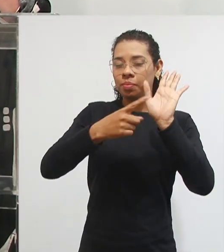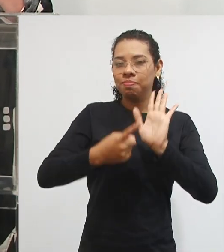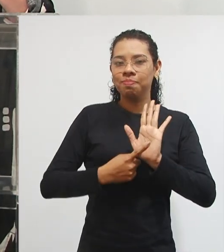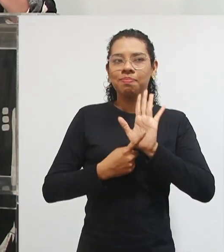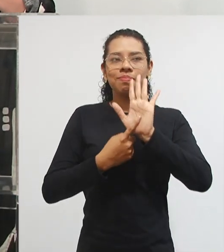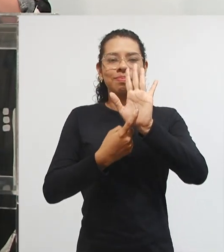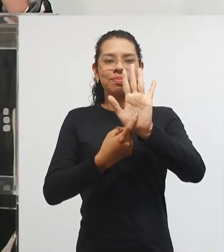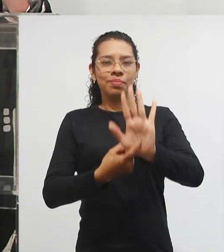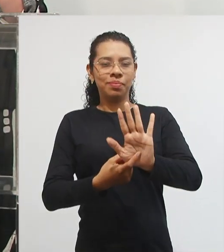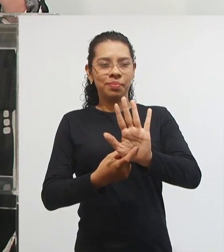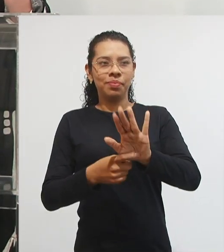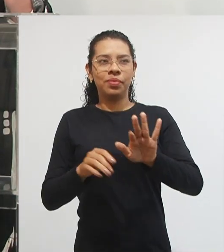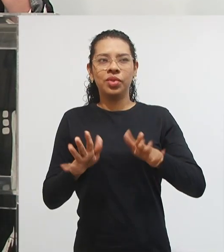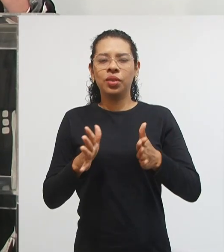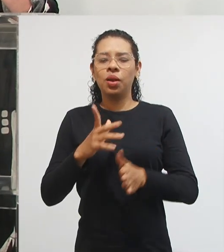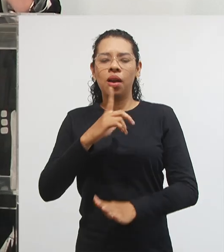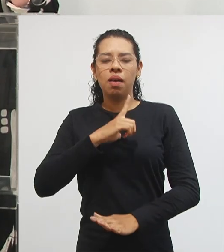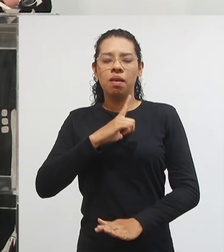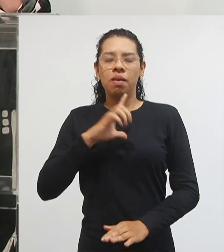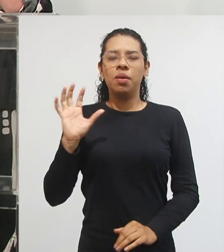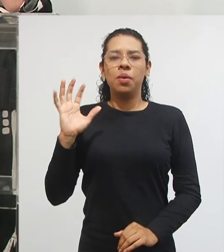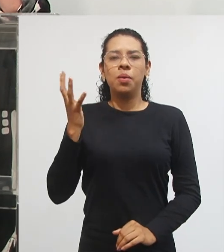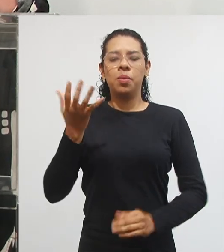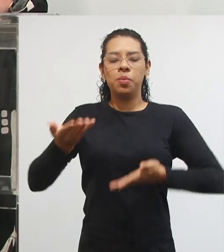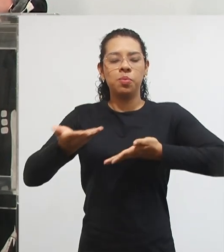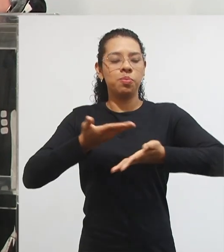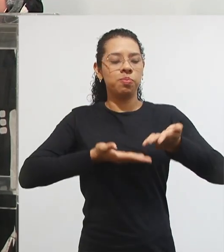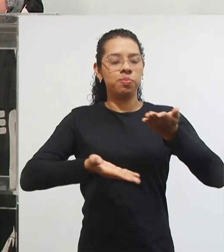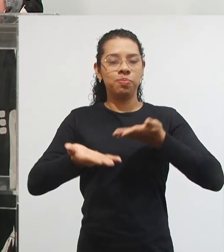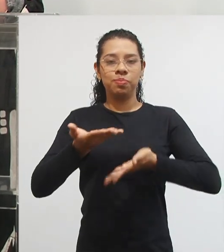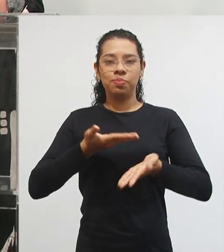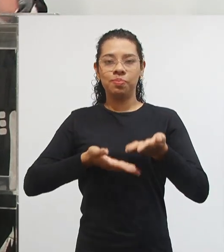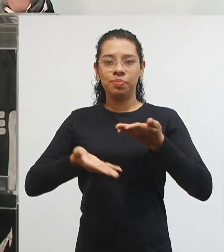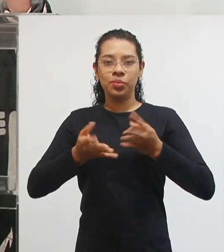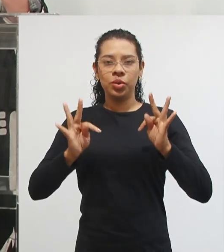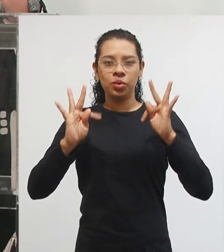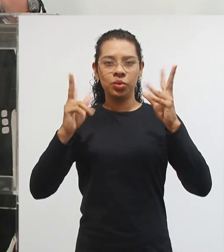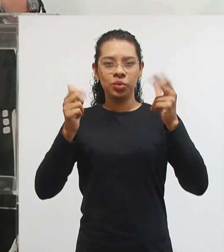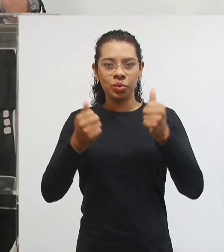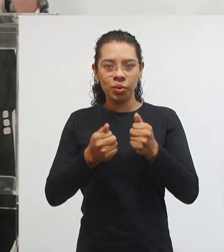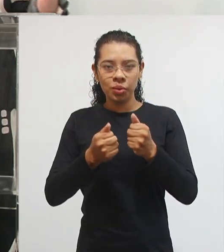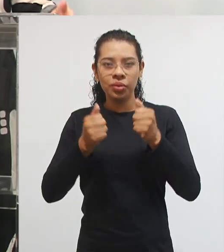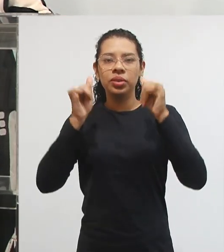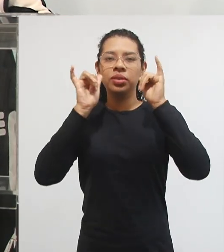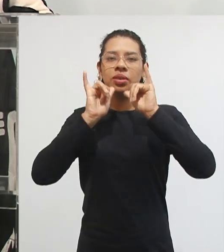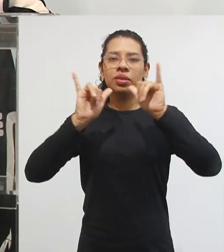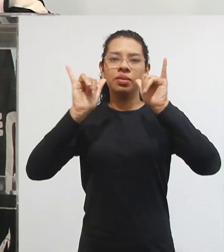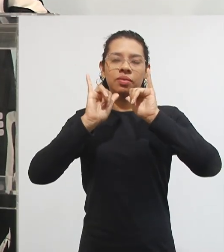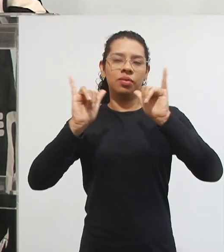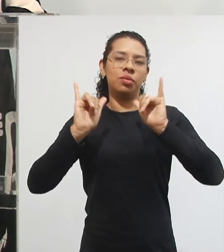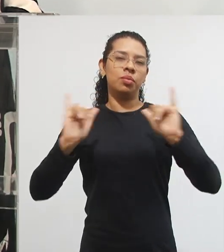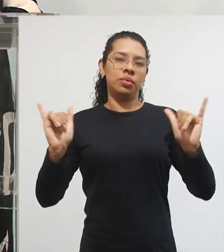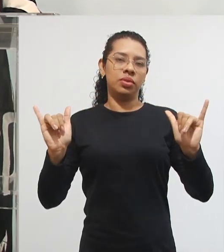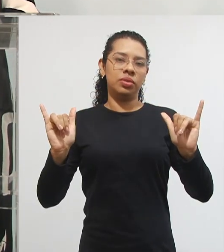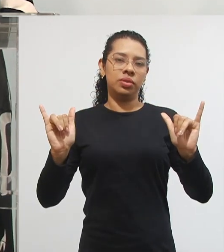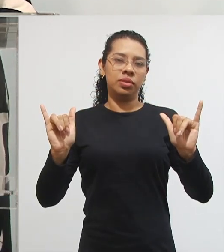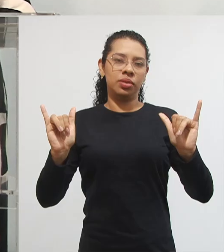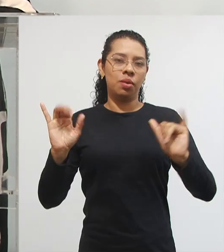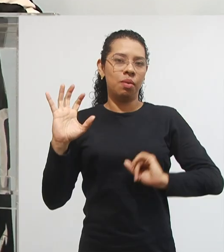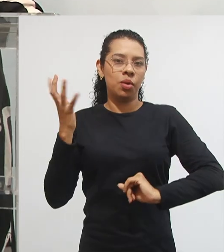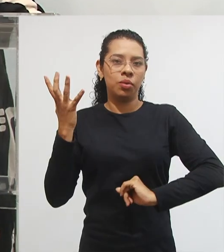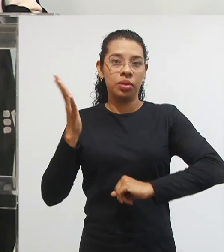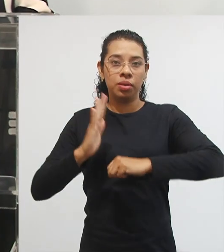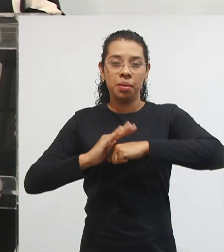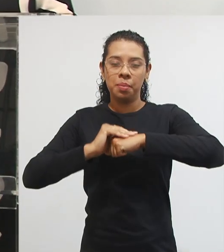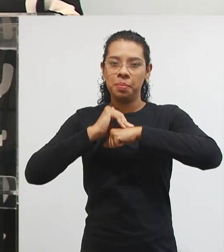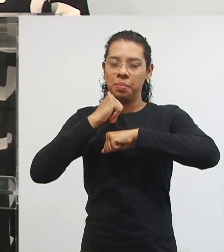lançados. Então, vai colaborando para que essas informações cheguem na imprensa e a imprensa divulga a instituição da melhor